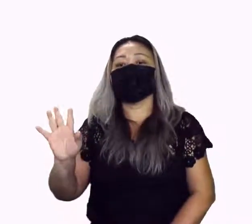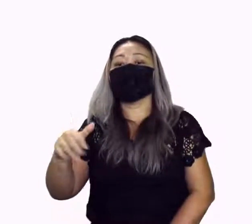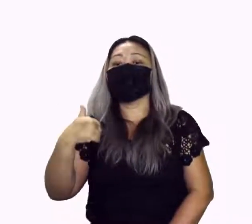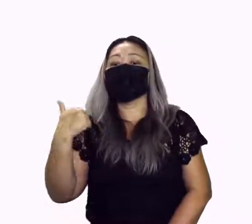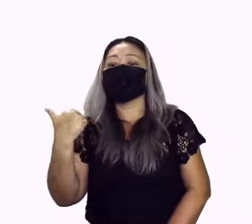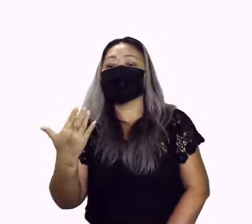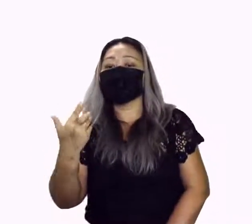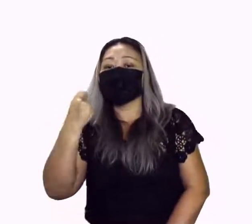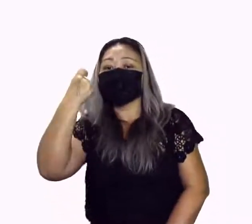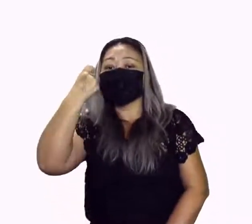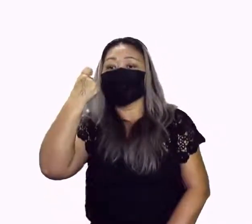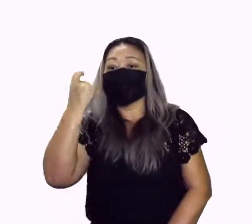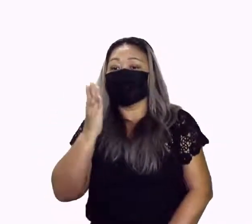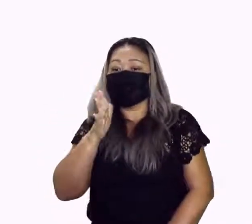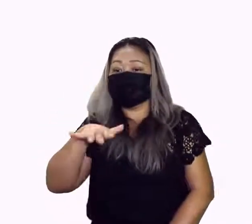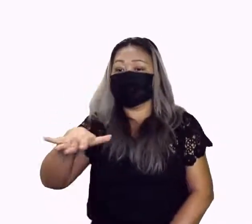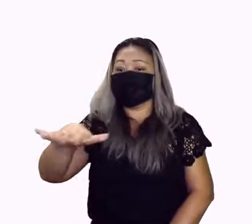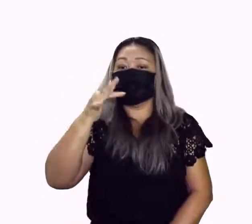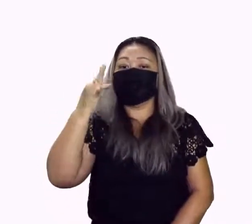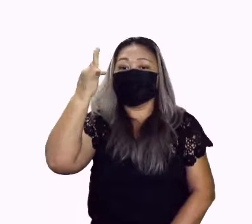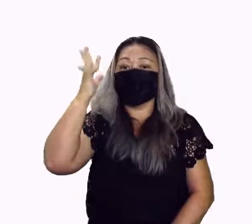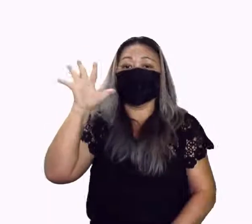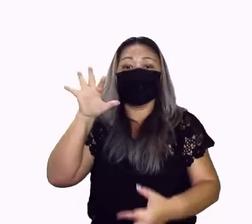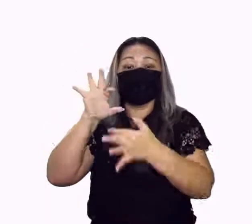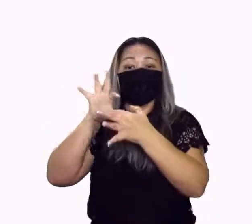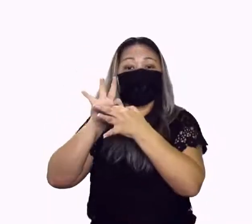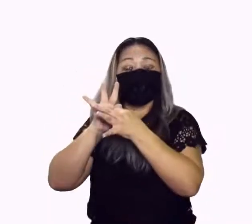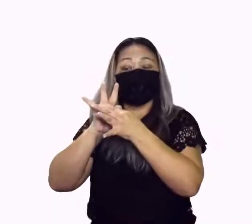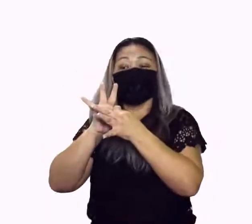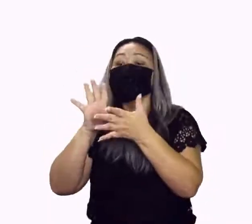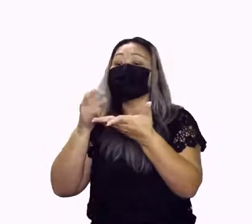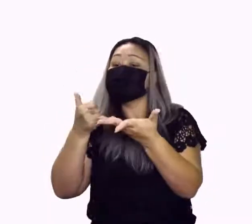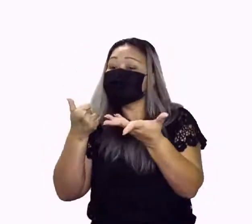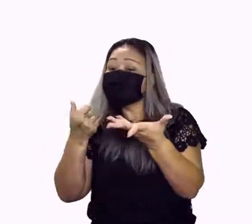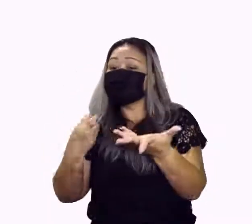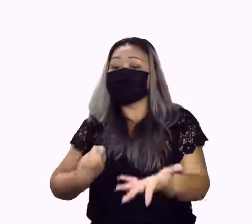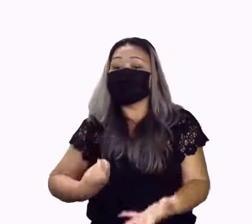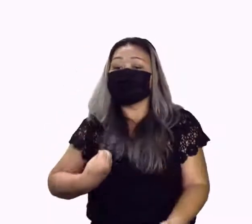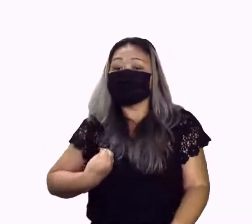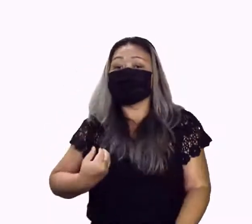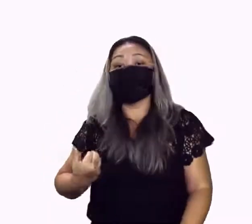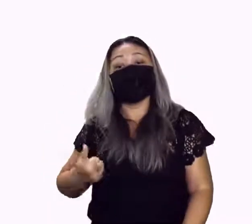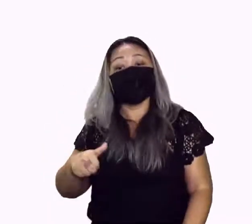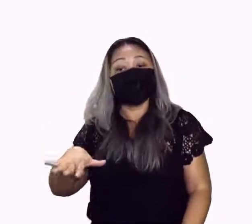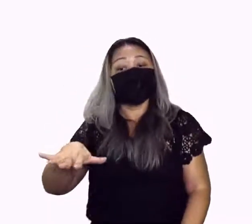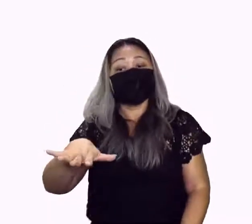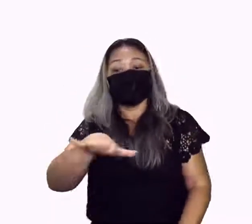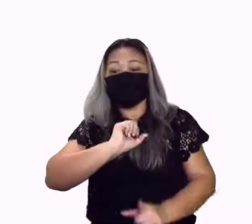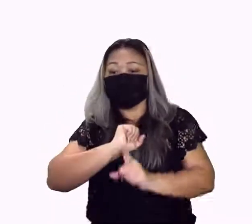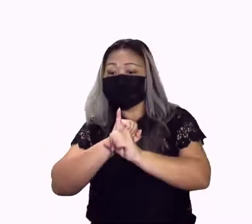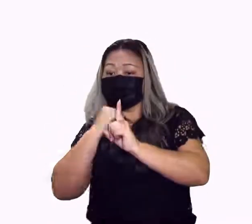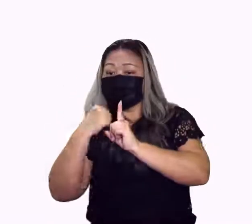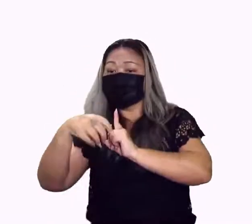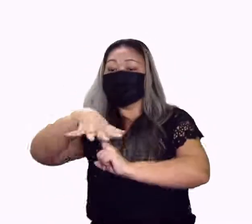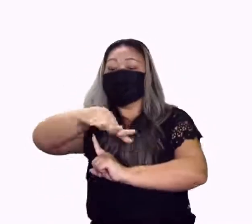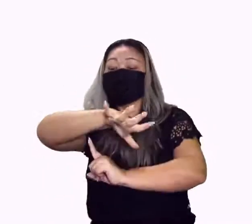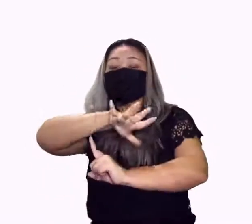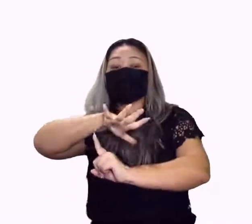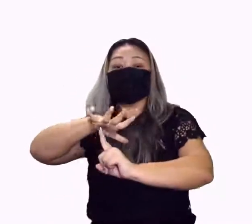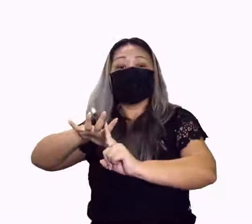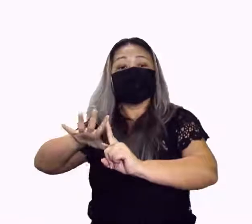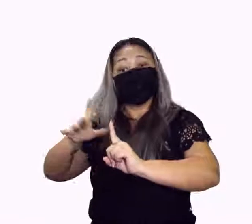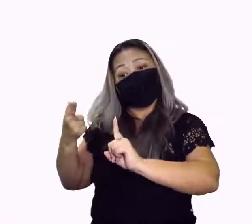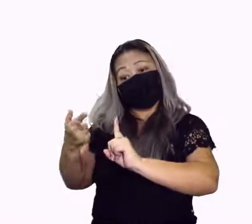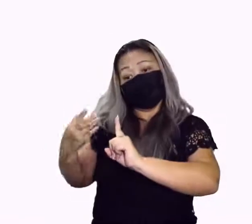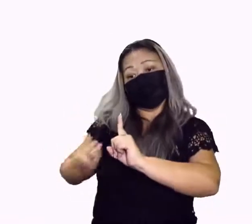As grandes preocupações da filosofia estão relacionadas com o bem viver em sociedade. Então, é nesse meio, ó. Vamos viver